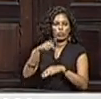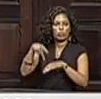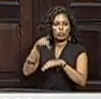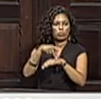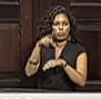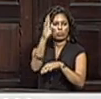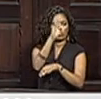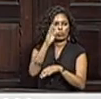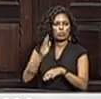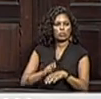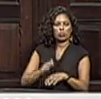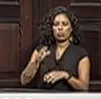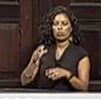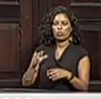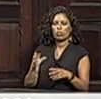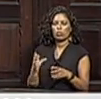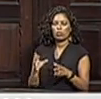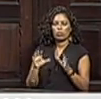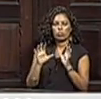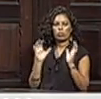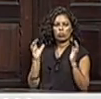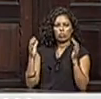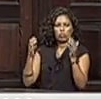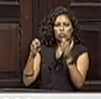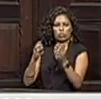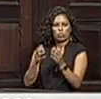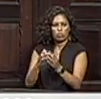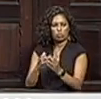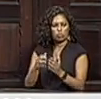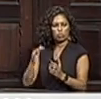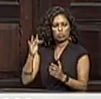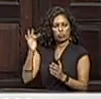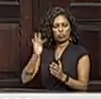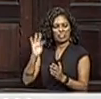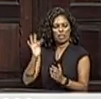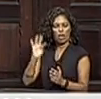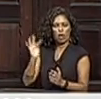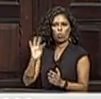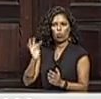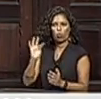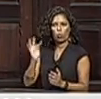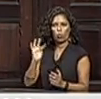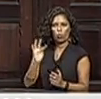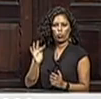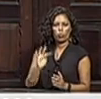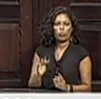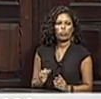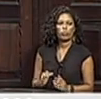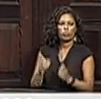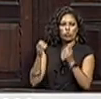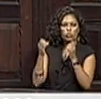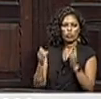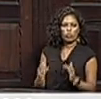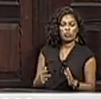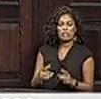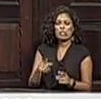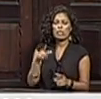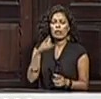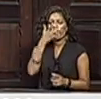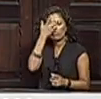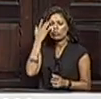o Congresso Nacional, é a União, quem tem competência para legislar sobre questão